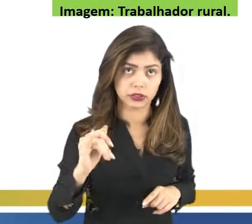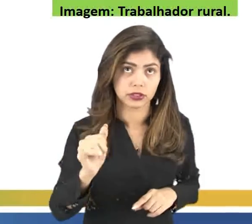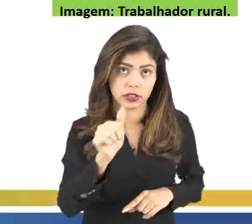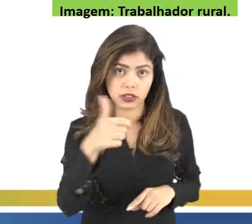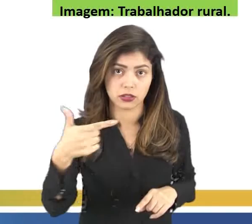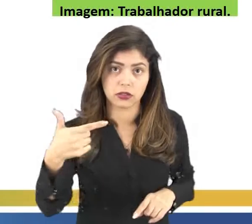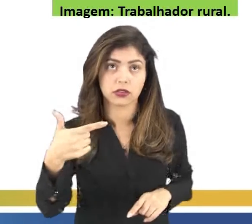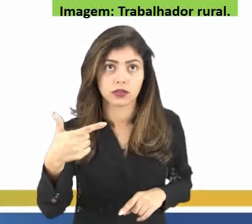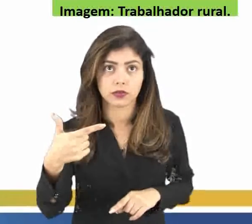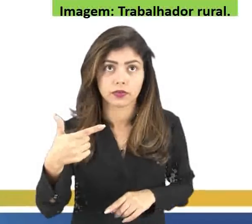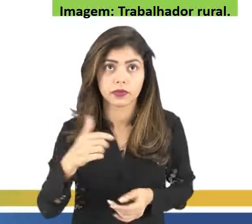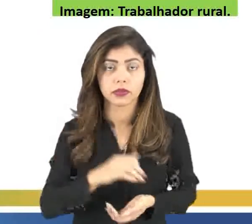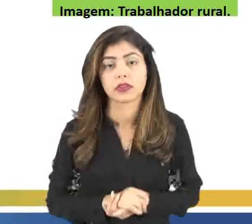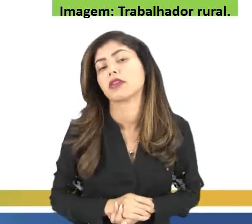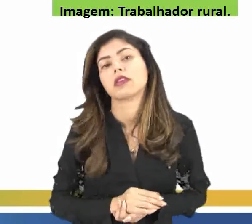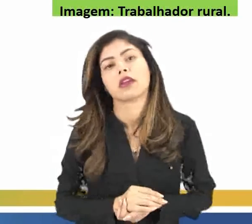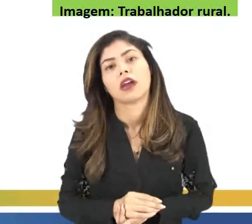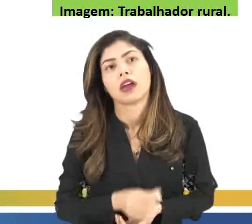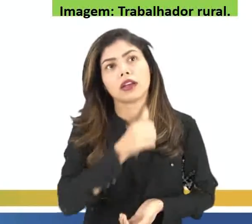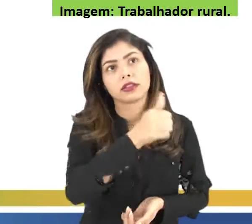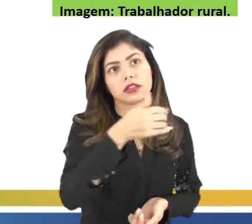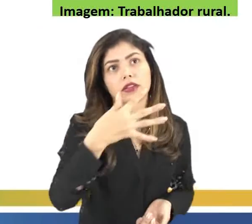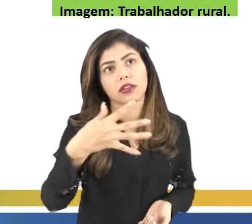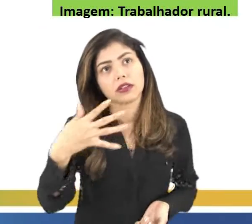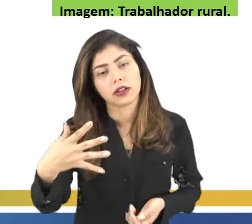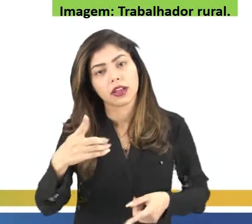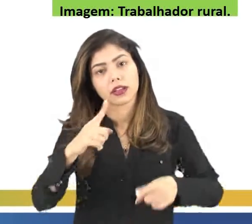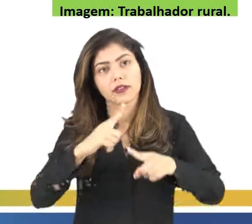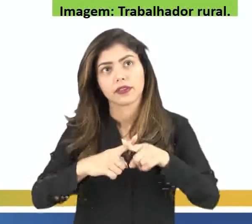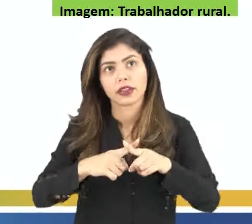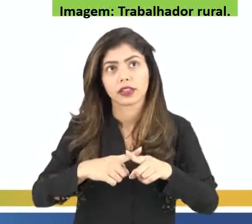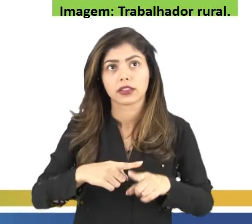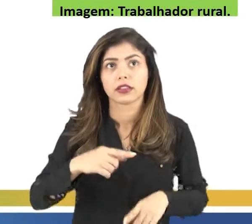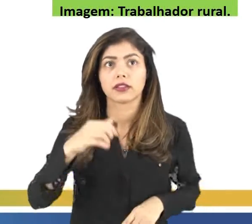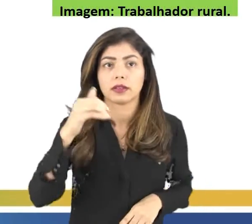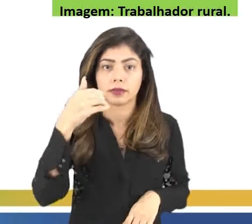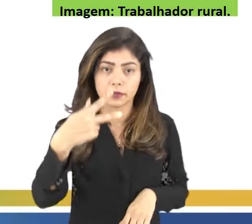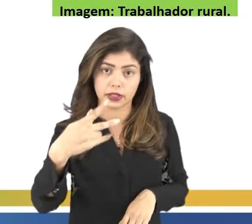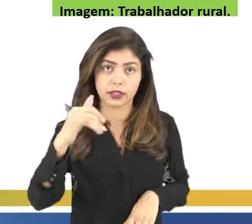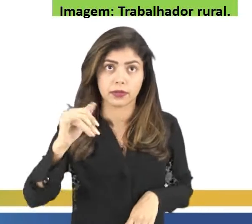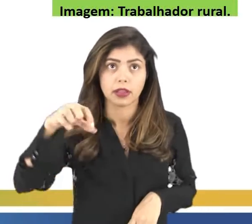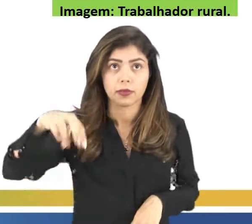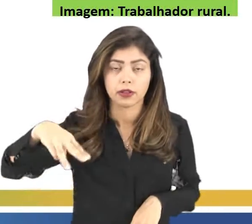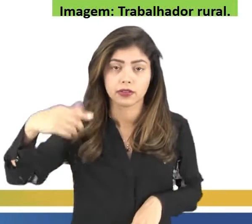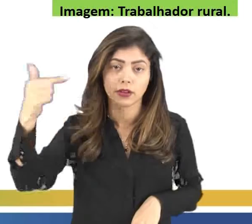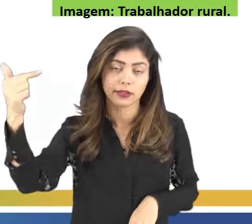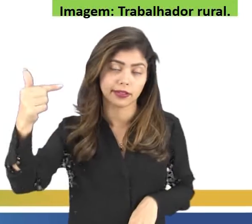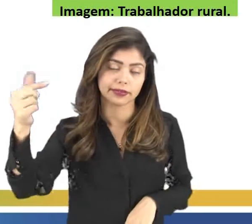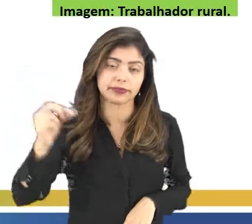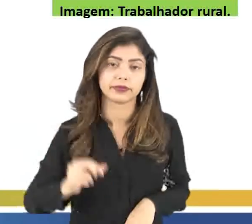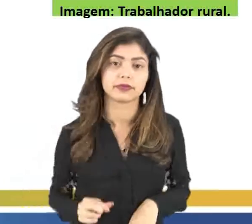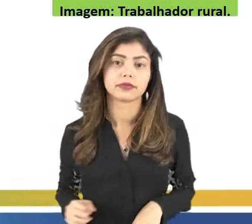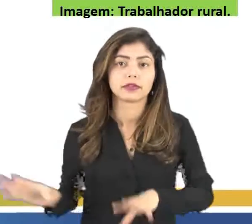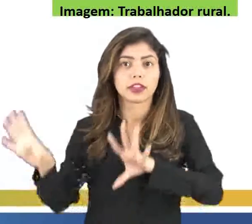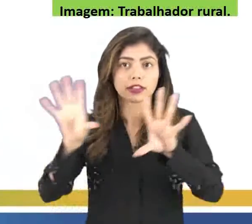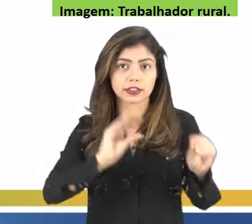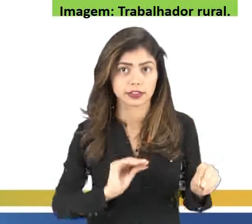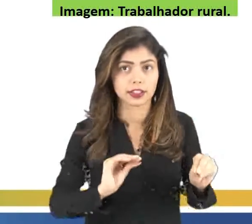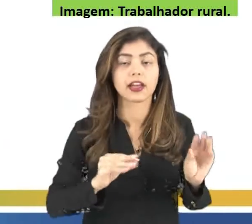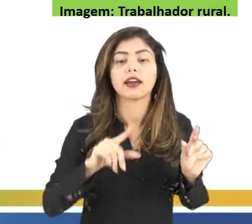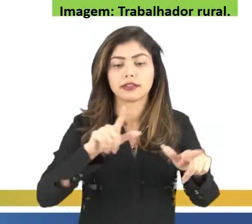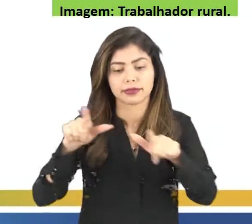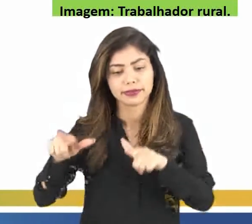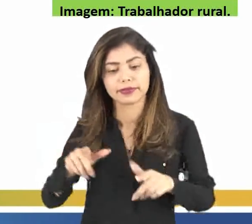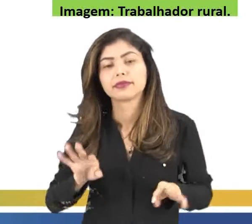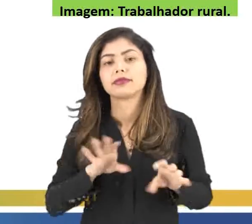ao quadrado, 12 vezes 12, 144, e 144 π metros quadrados vem a ser a área